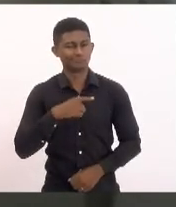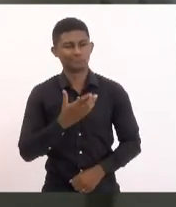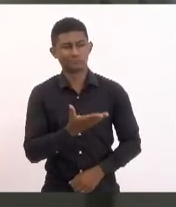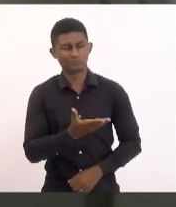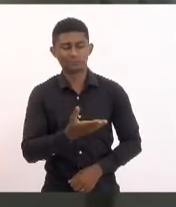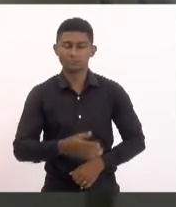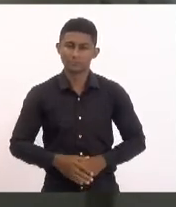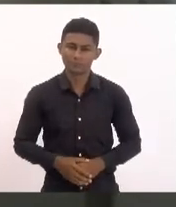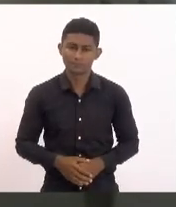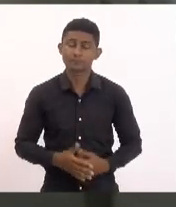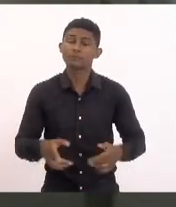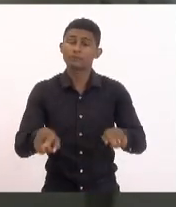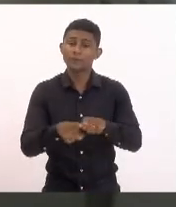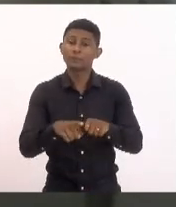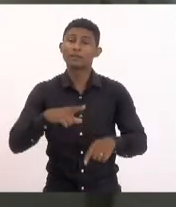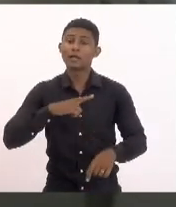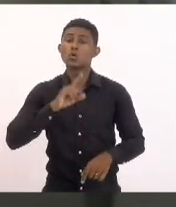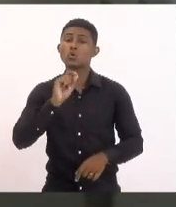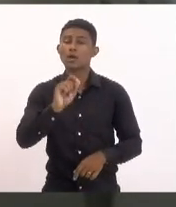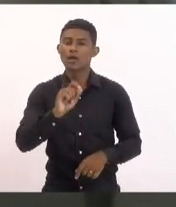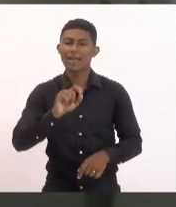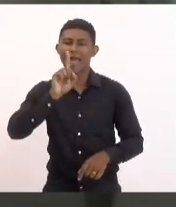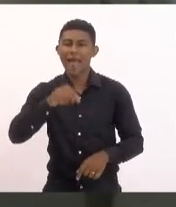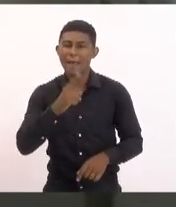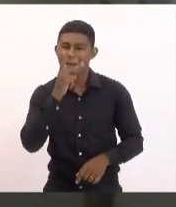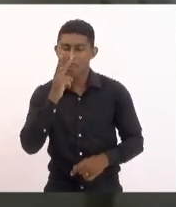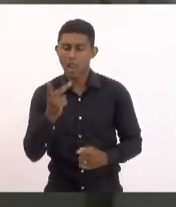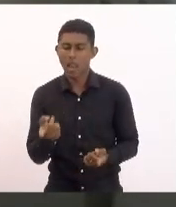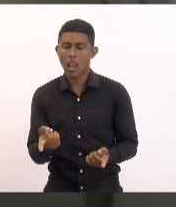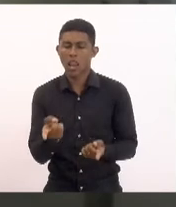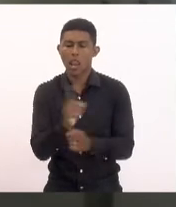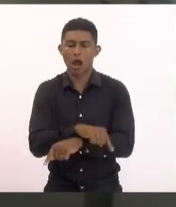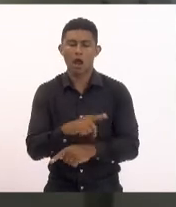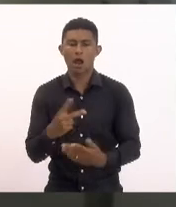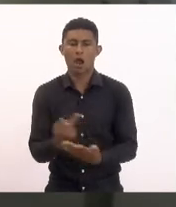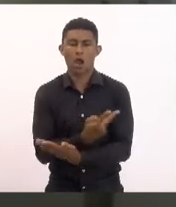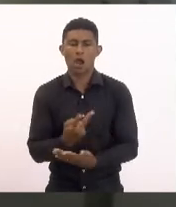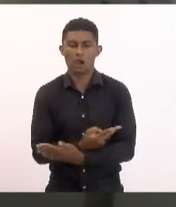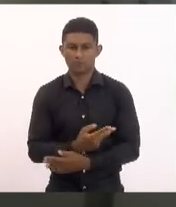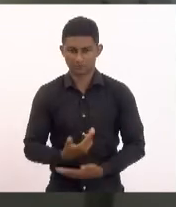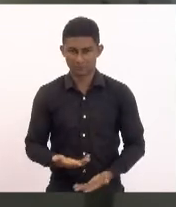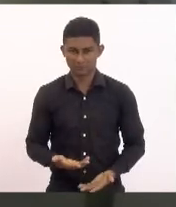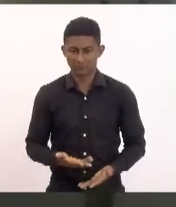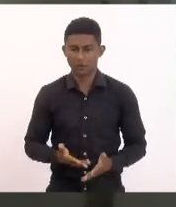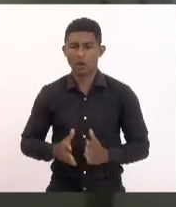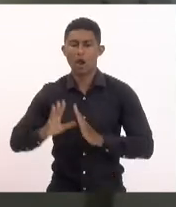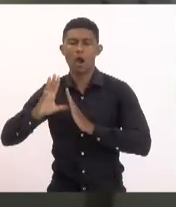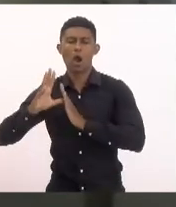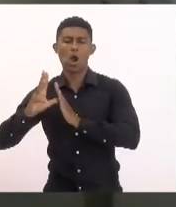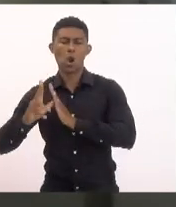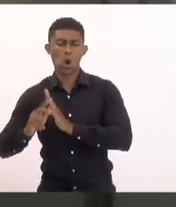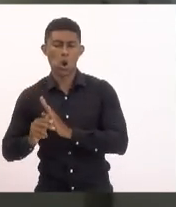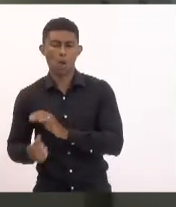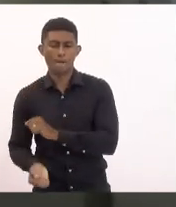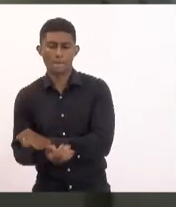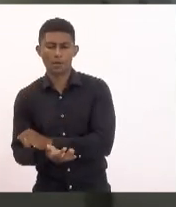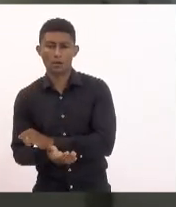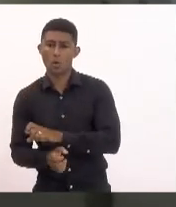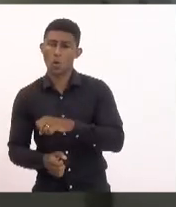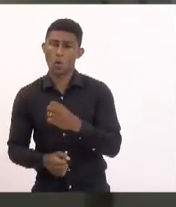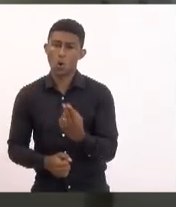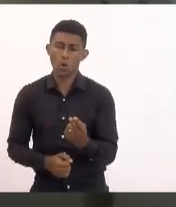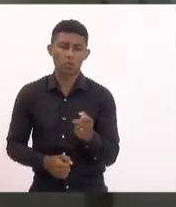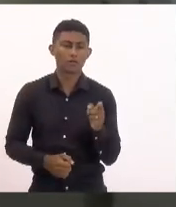tem também adulteração. Então, parte sonega, parte adultera, outra